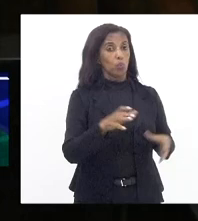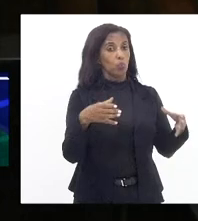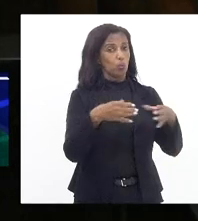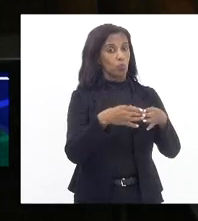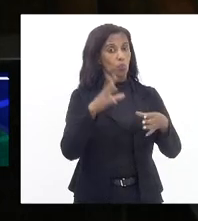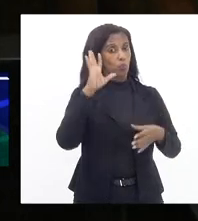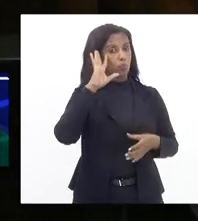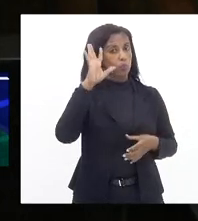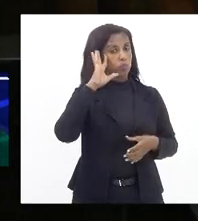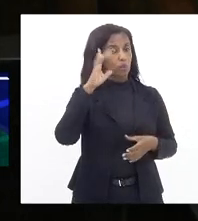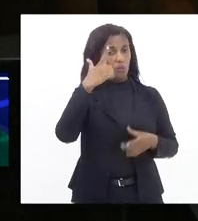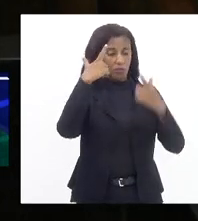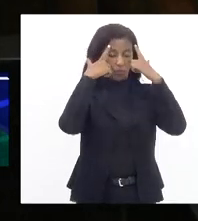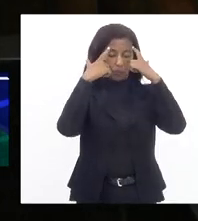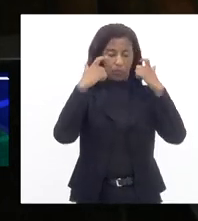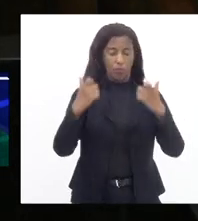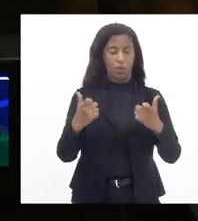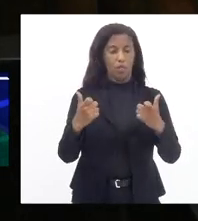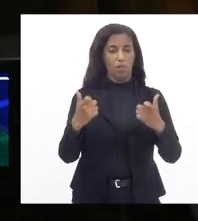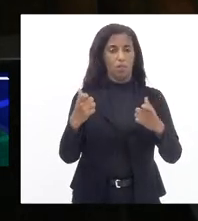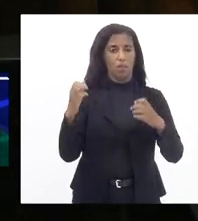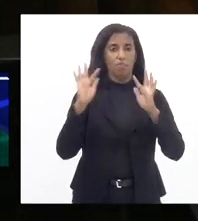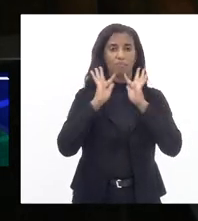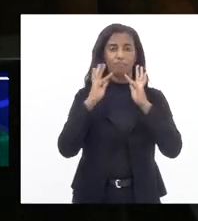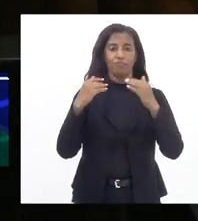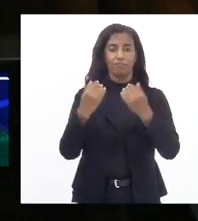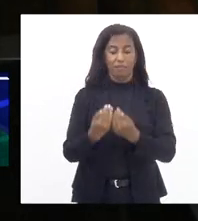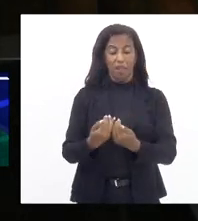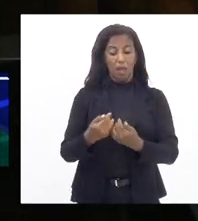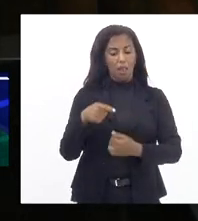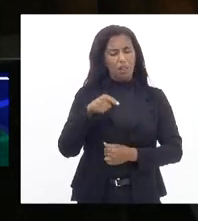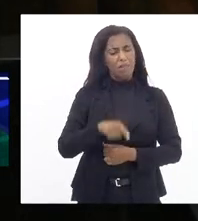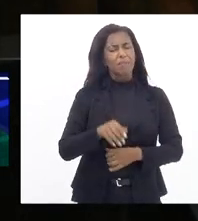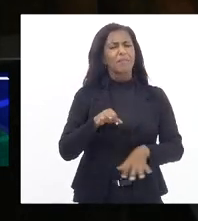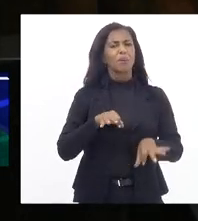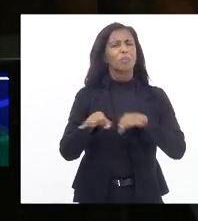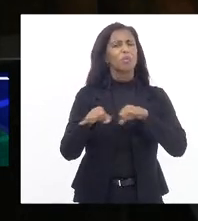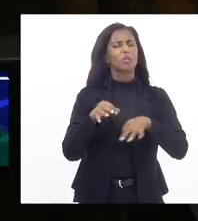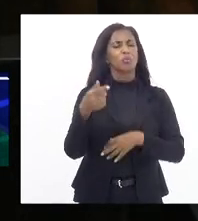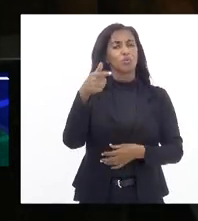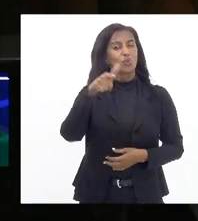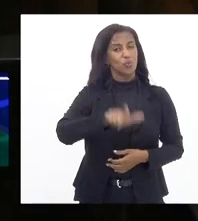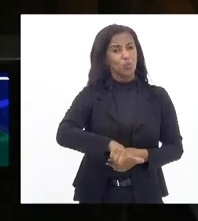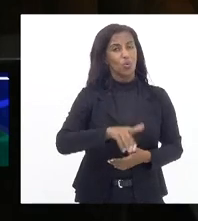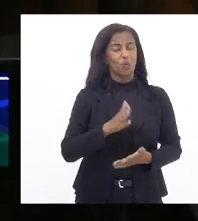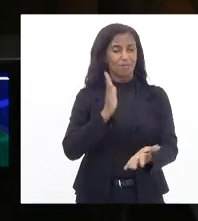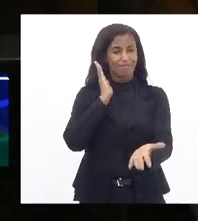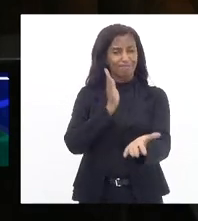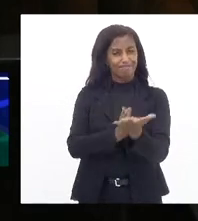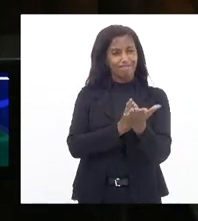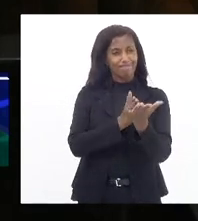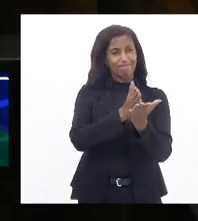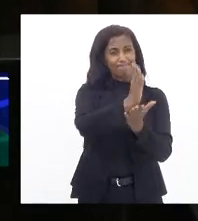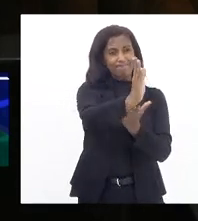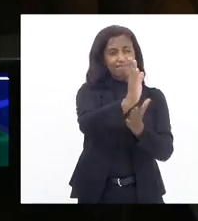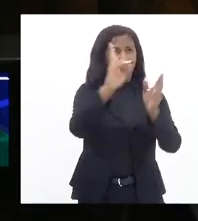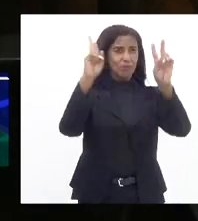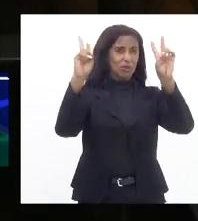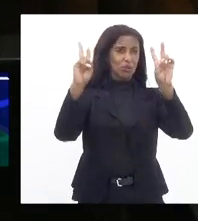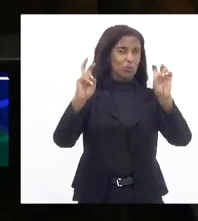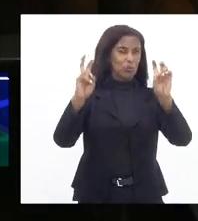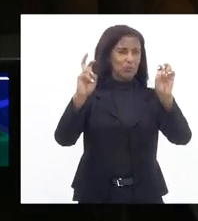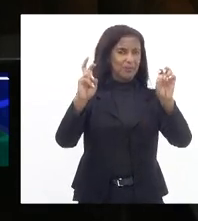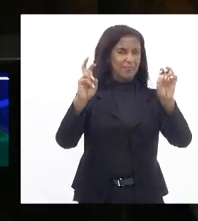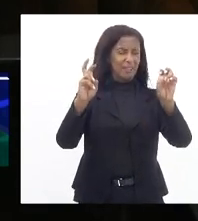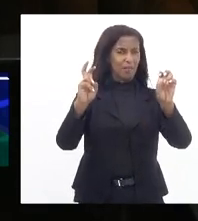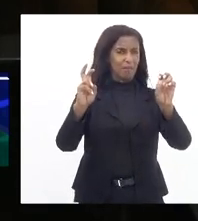reflexivos de homens. Um deputado, é um projeto que, de novo, vai na direção de um tema que abriu os